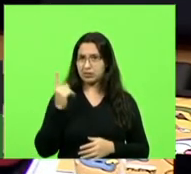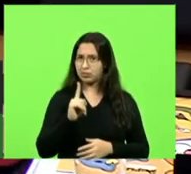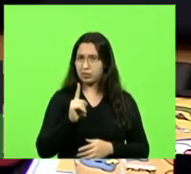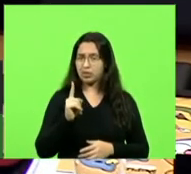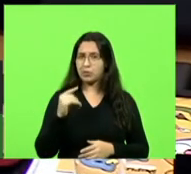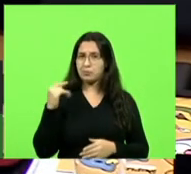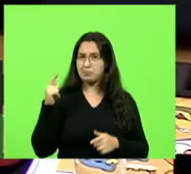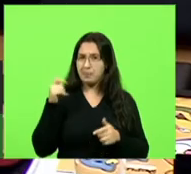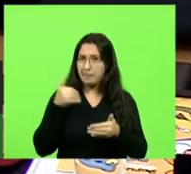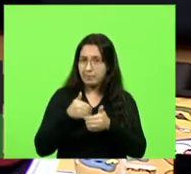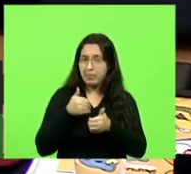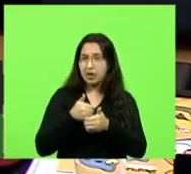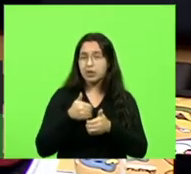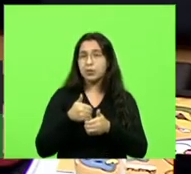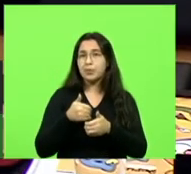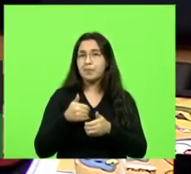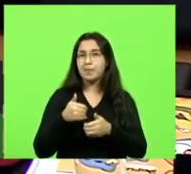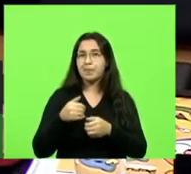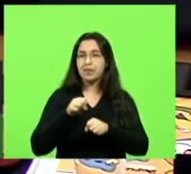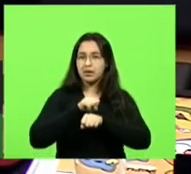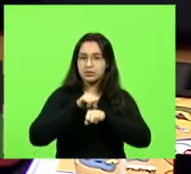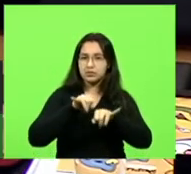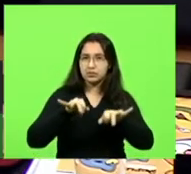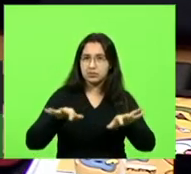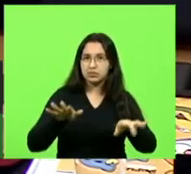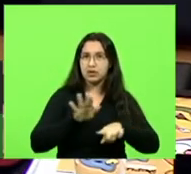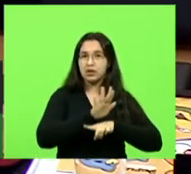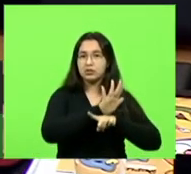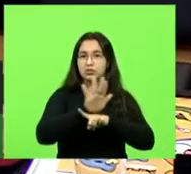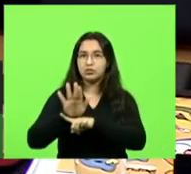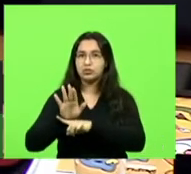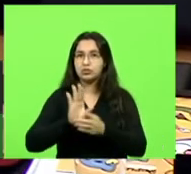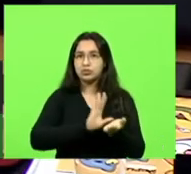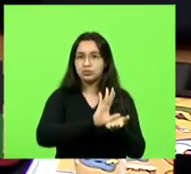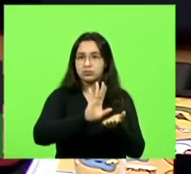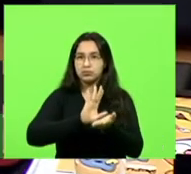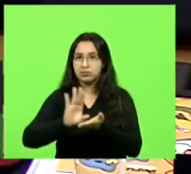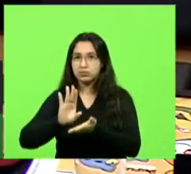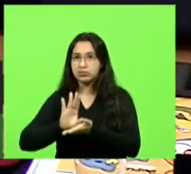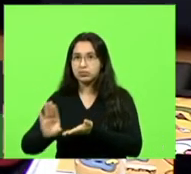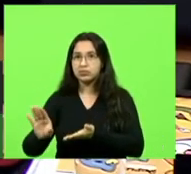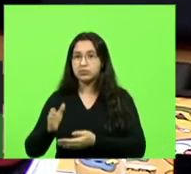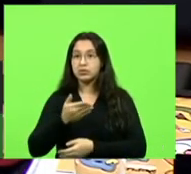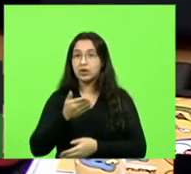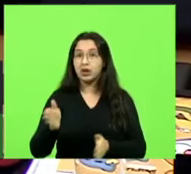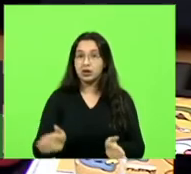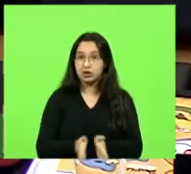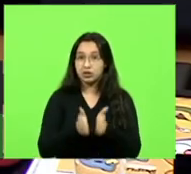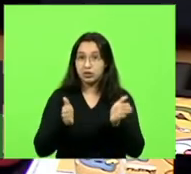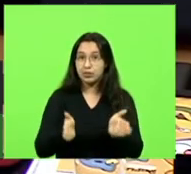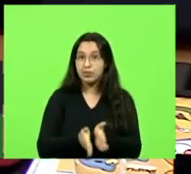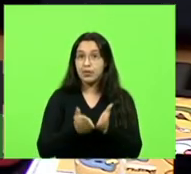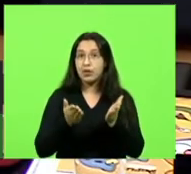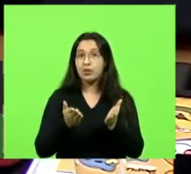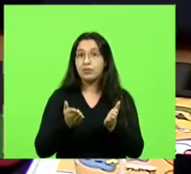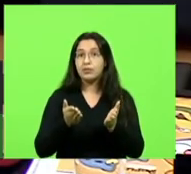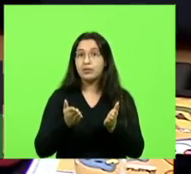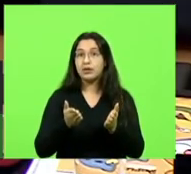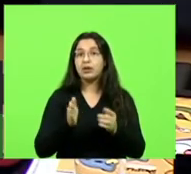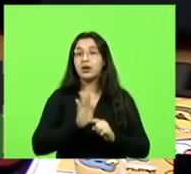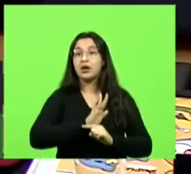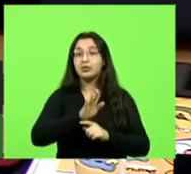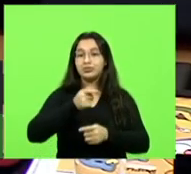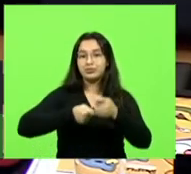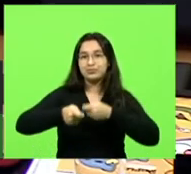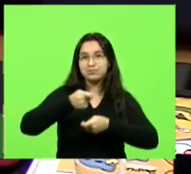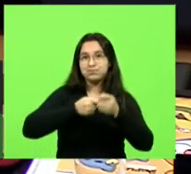se distribui a renda para a população mais pobre da sociedade, mais o dinheiro gira, mais a economia